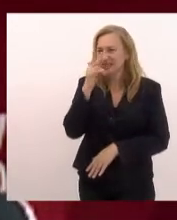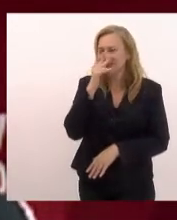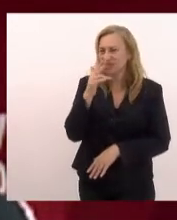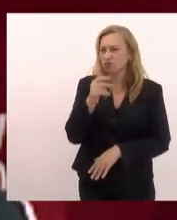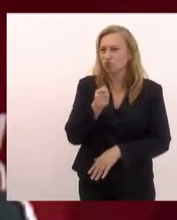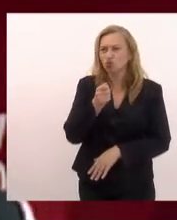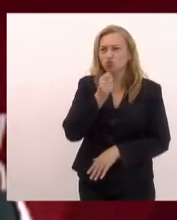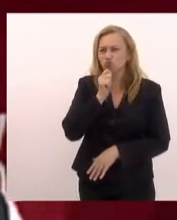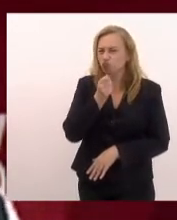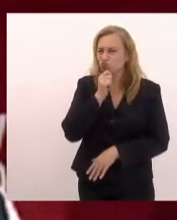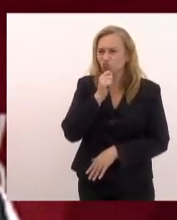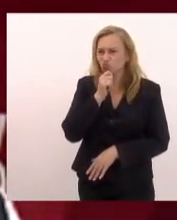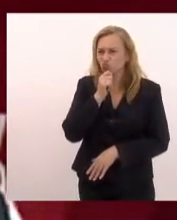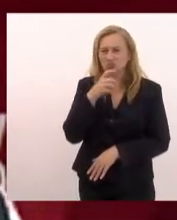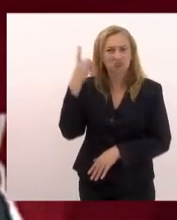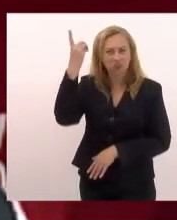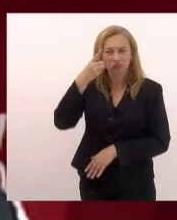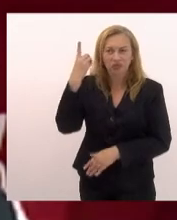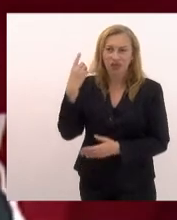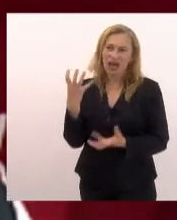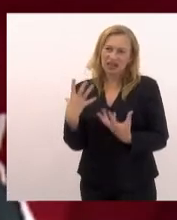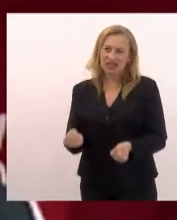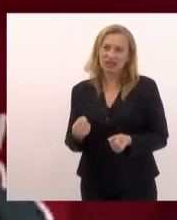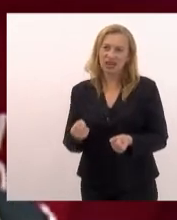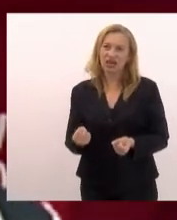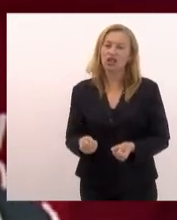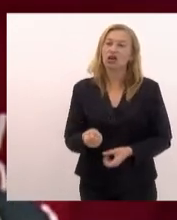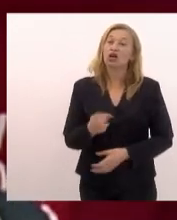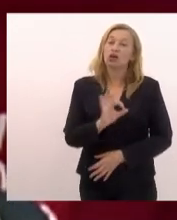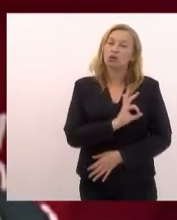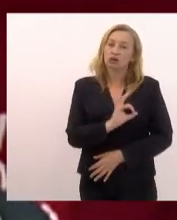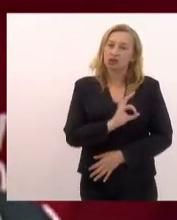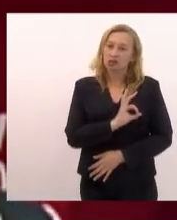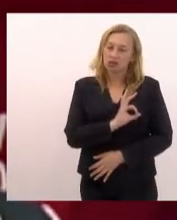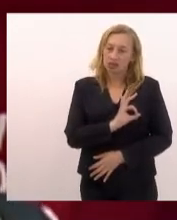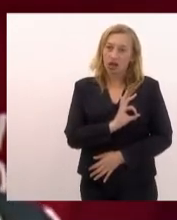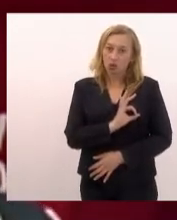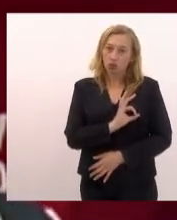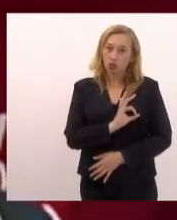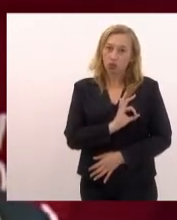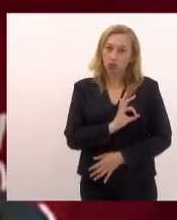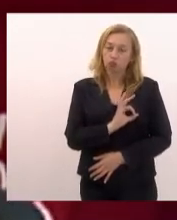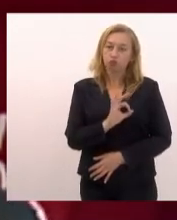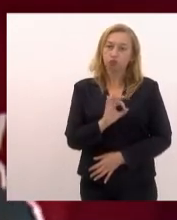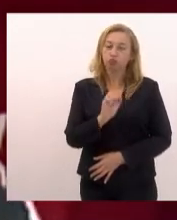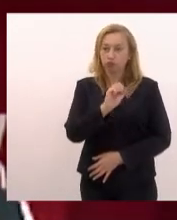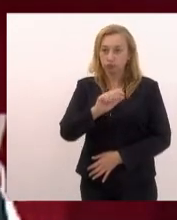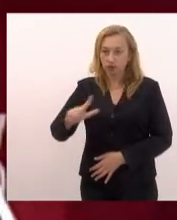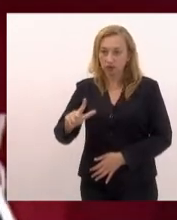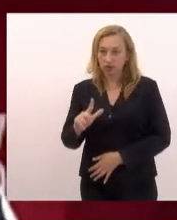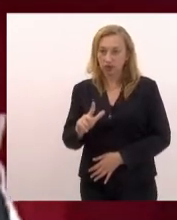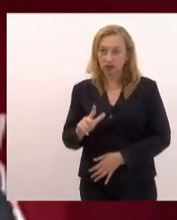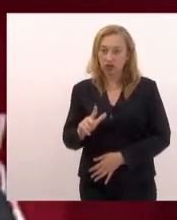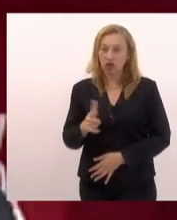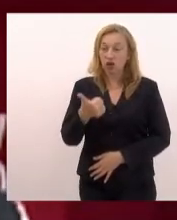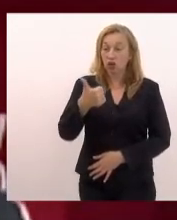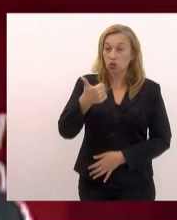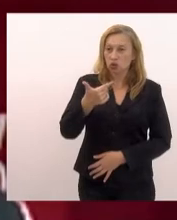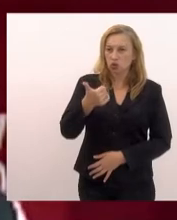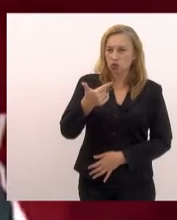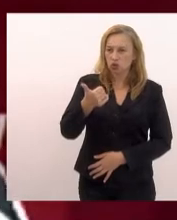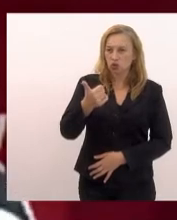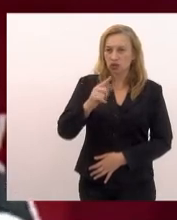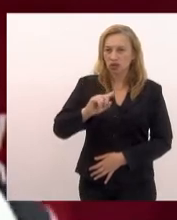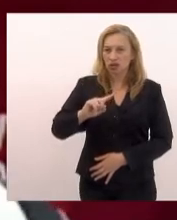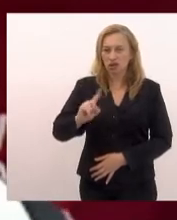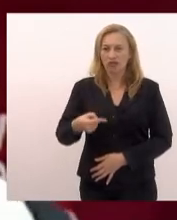possa concordar que um policial civil receba R$12 de auxílio alimentação, né? E nós retiramos o